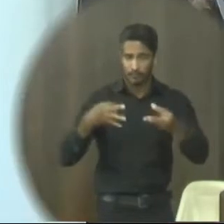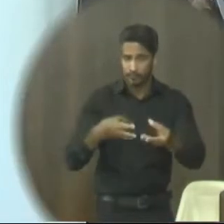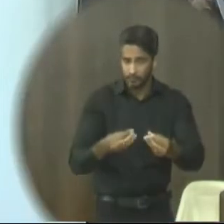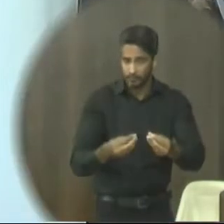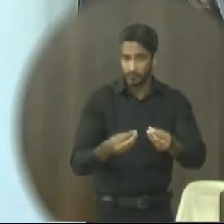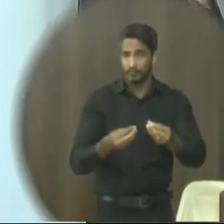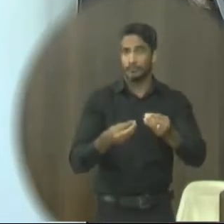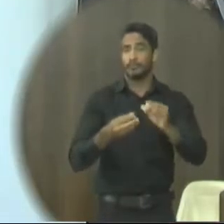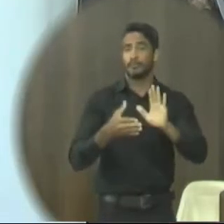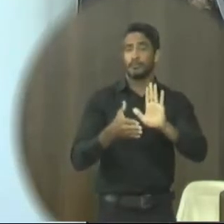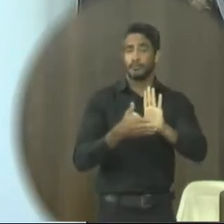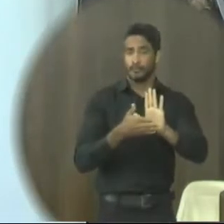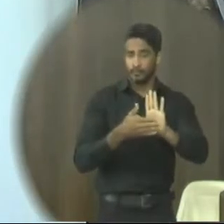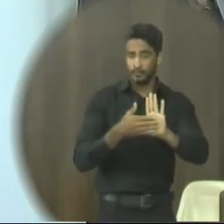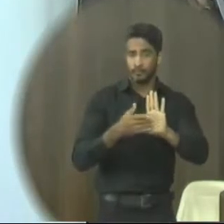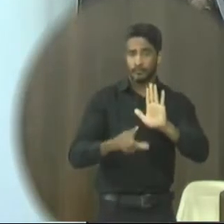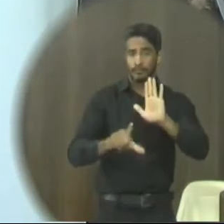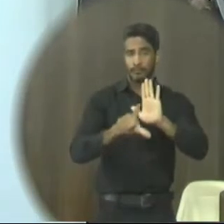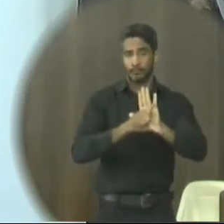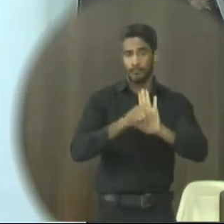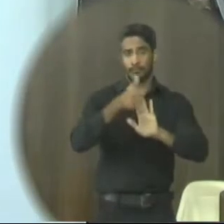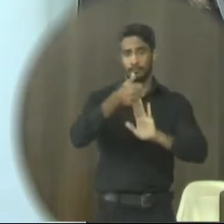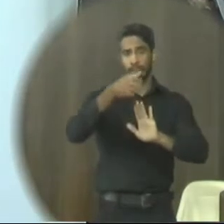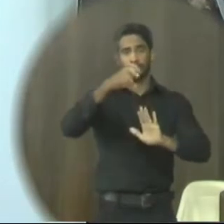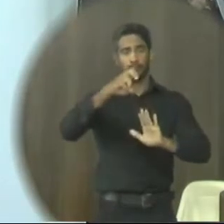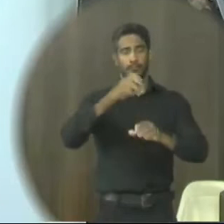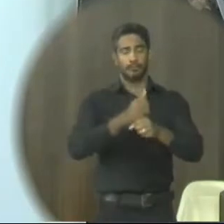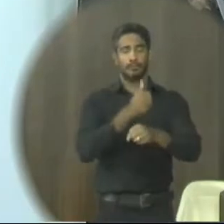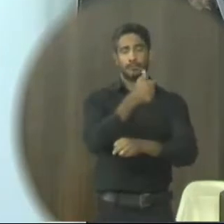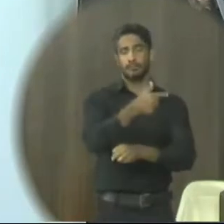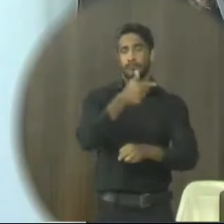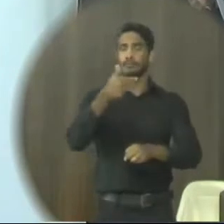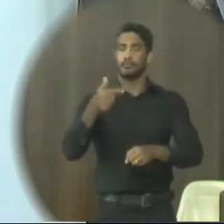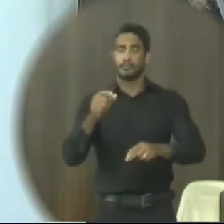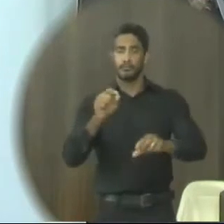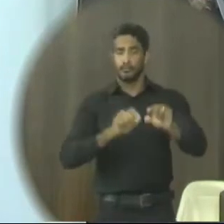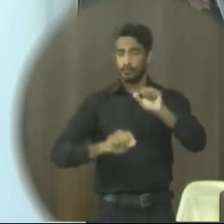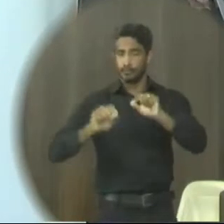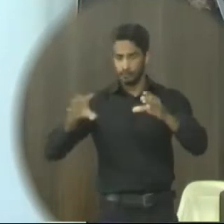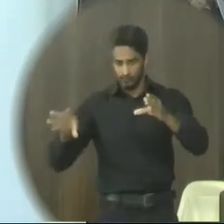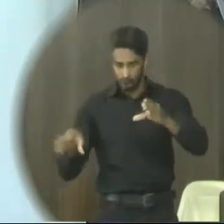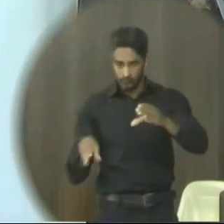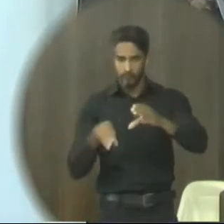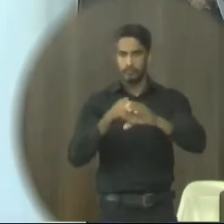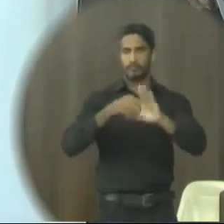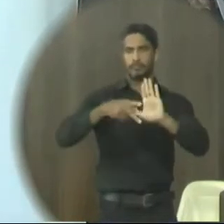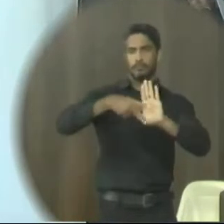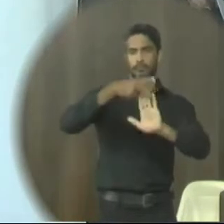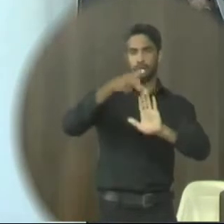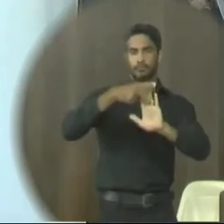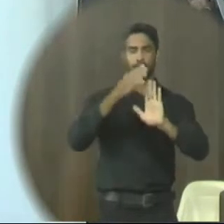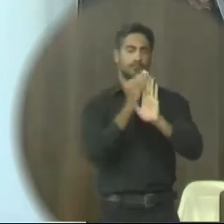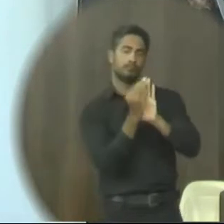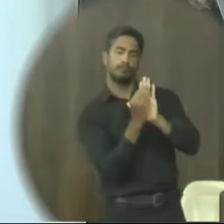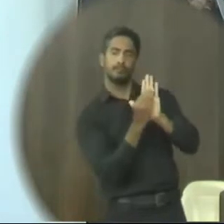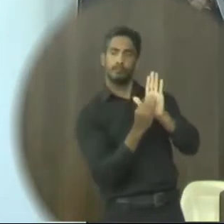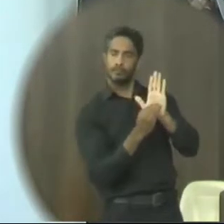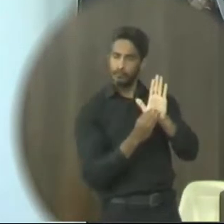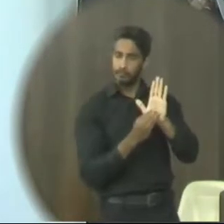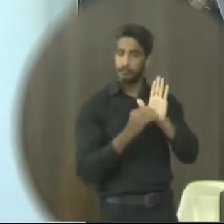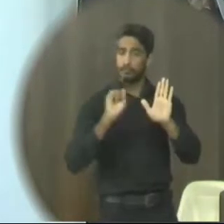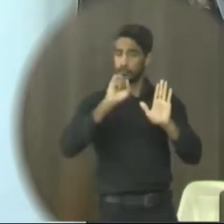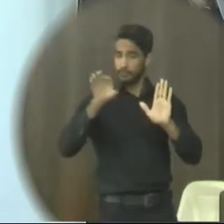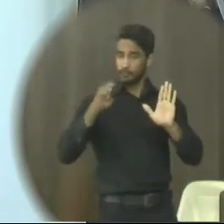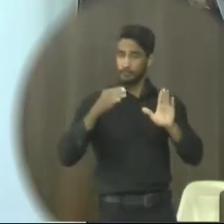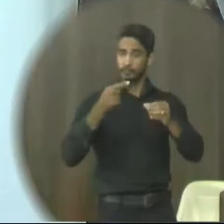à proposição da Lei 015 de 2022, que institui o projeto Agenda Janaúba no âmbito